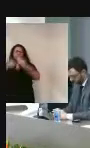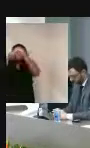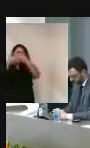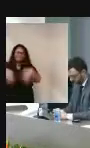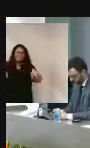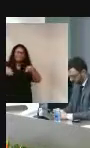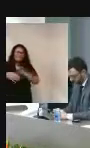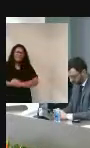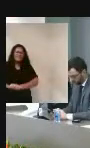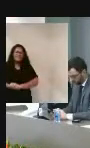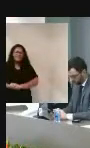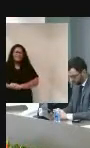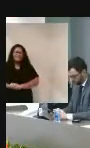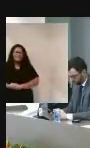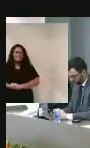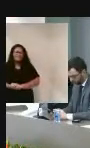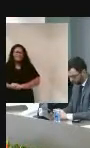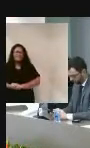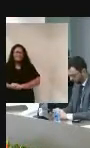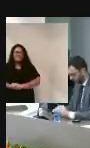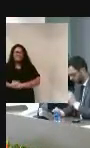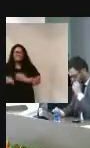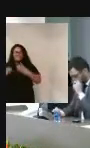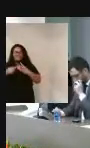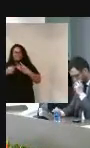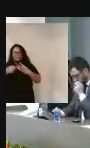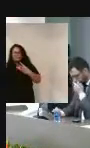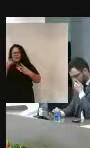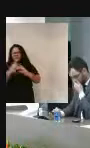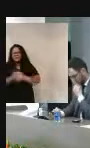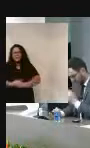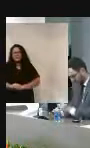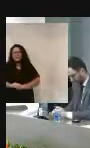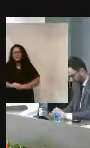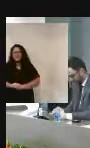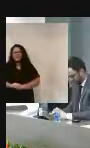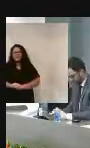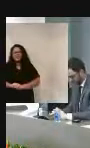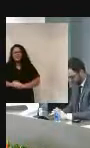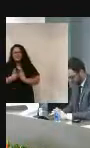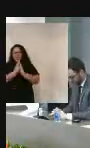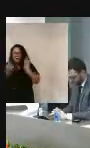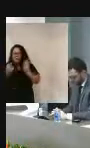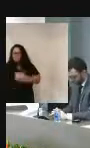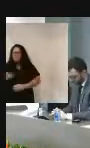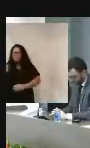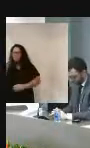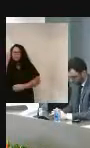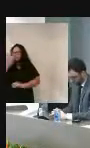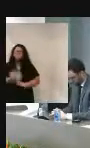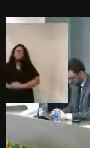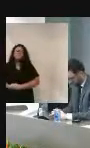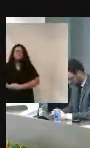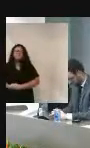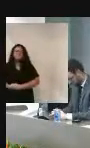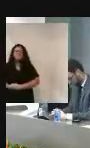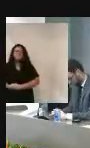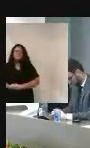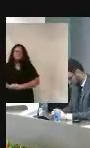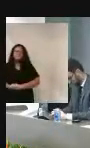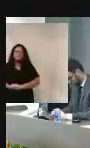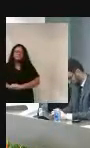Bom, aqui é um outro artigo, agora mais recente, de uma revista extremamente importante da área de meio ambiente, que é um artigo de revisão